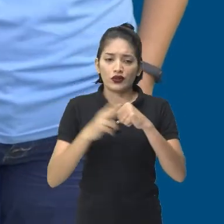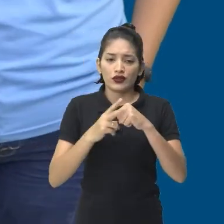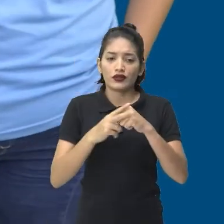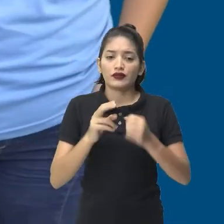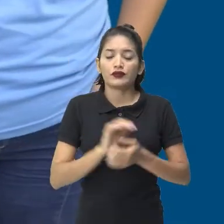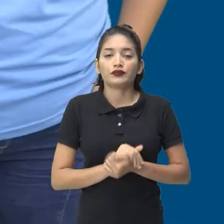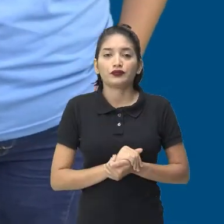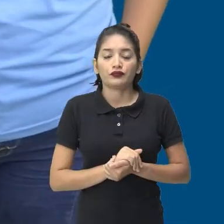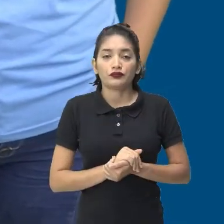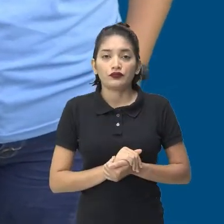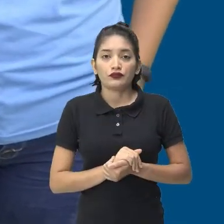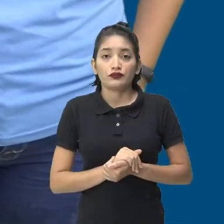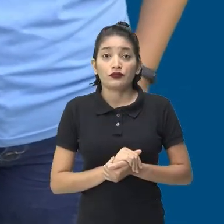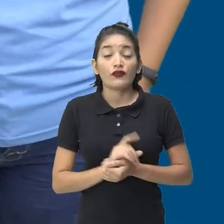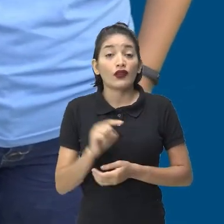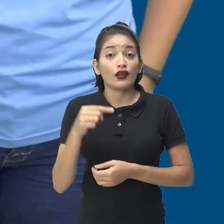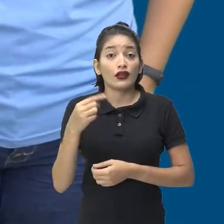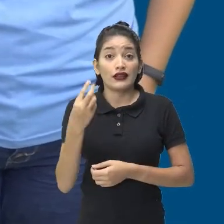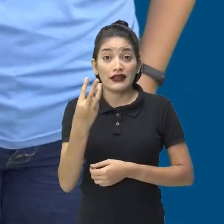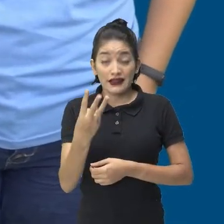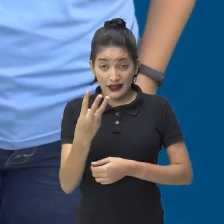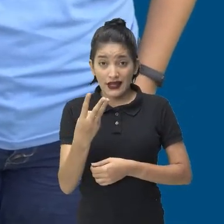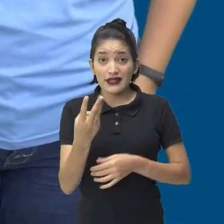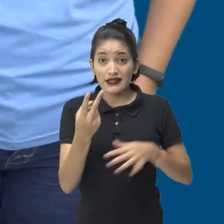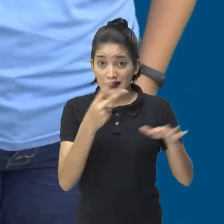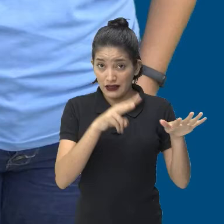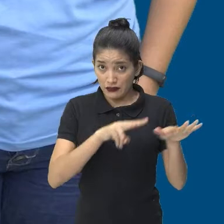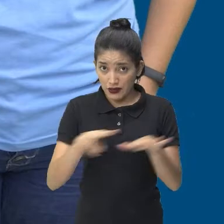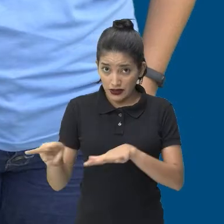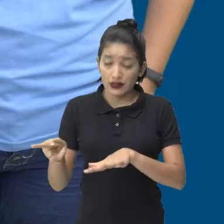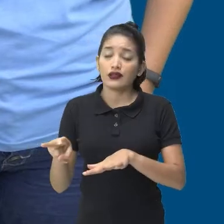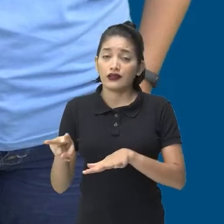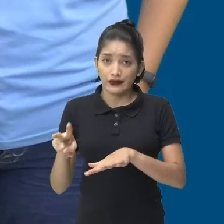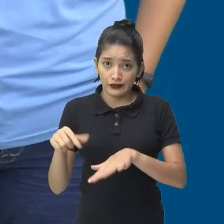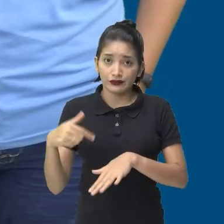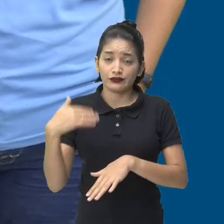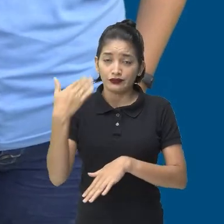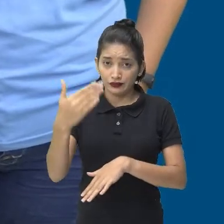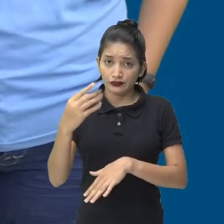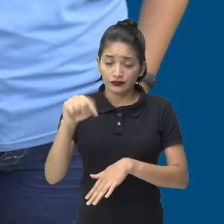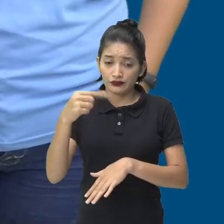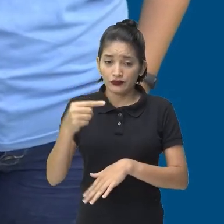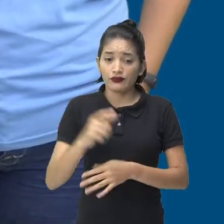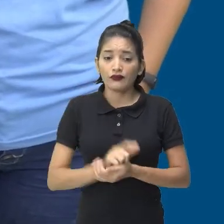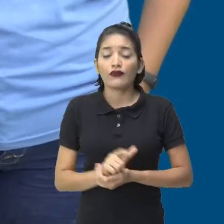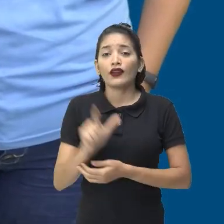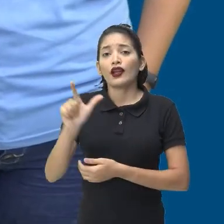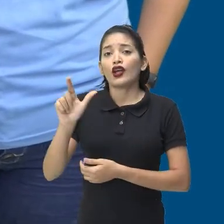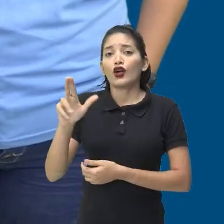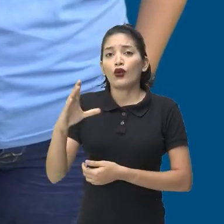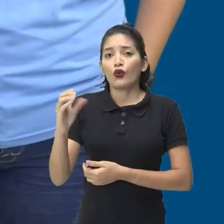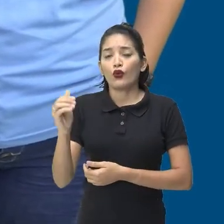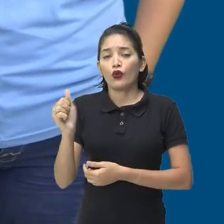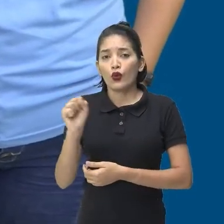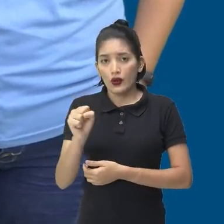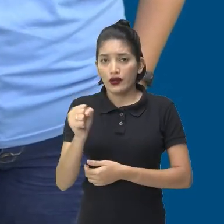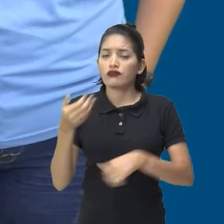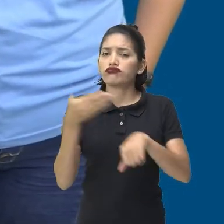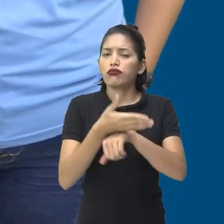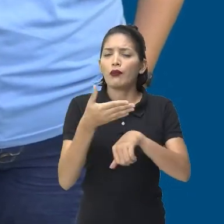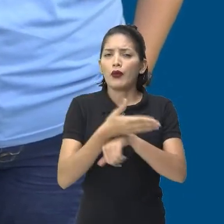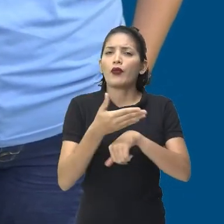Dentro de 3 semanas, eu tô falando que dentro de 3 semanas, Lucas participará de um programa